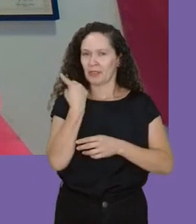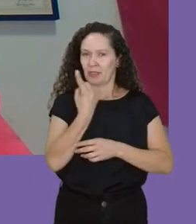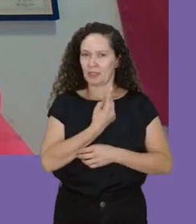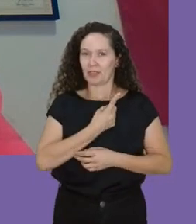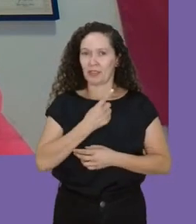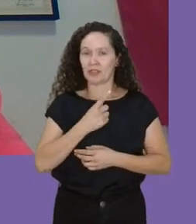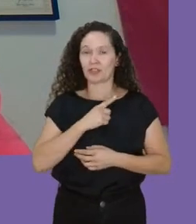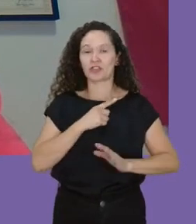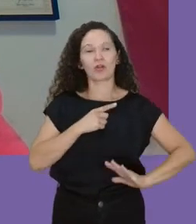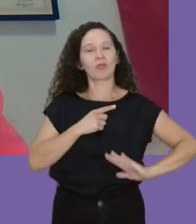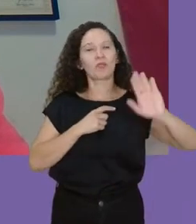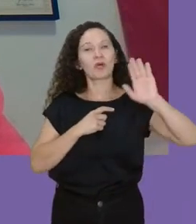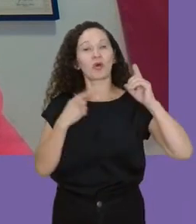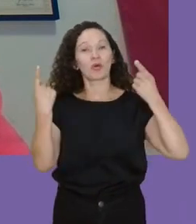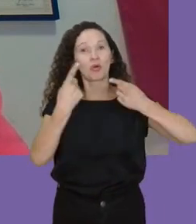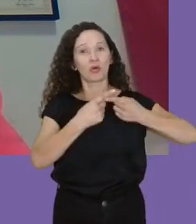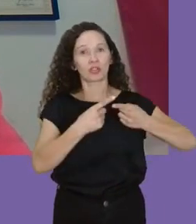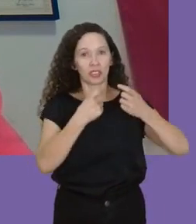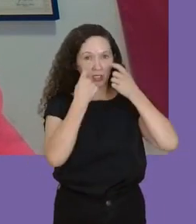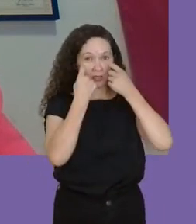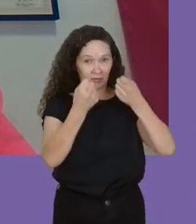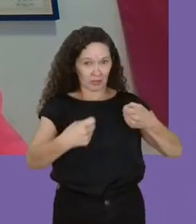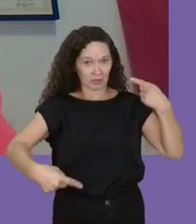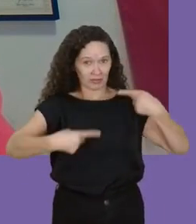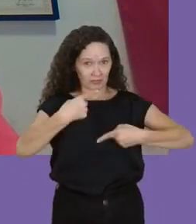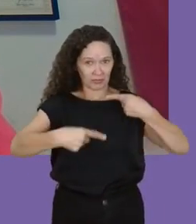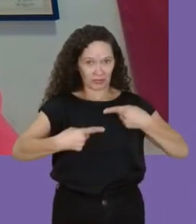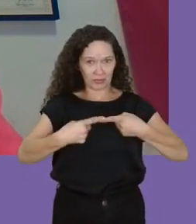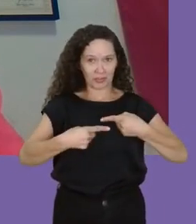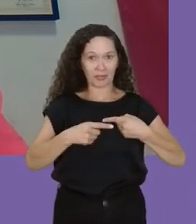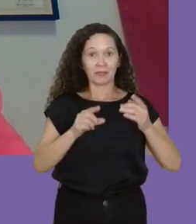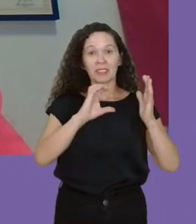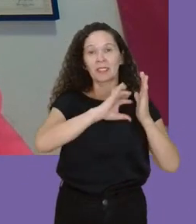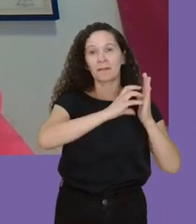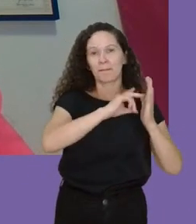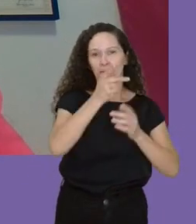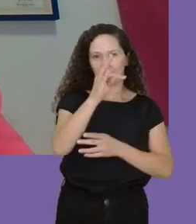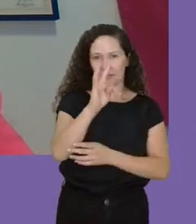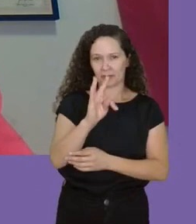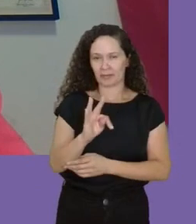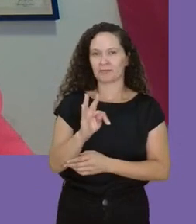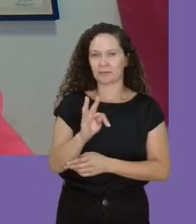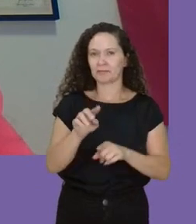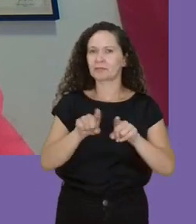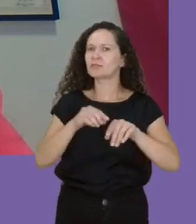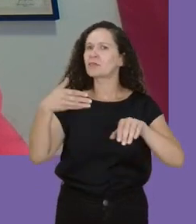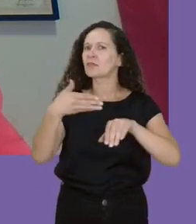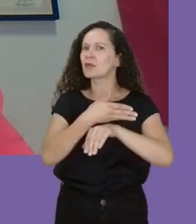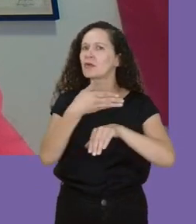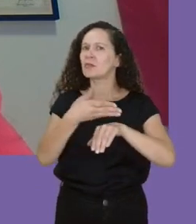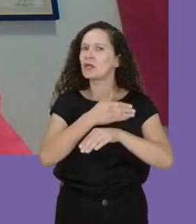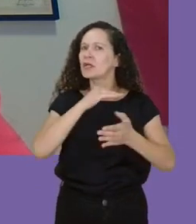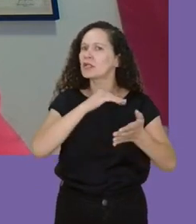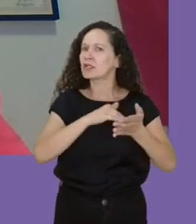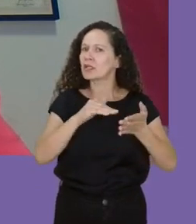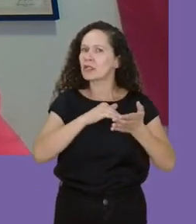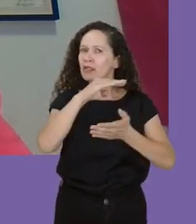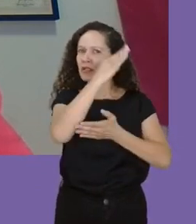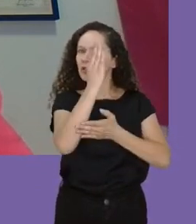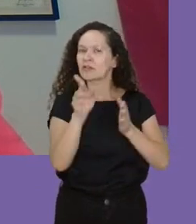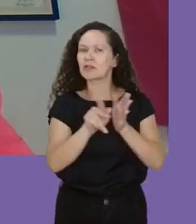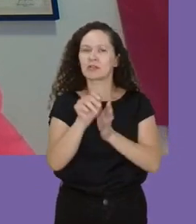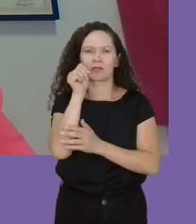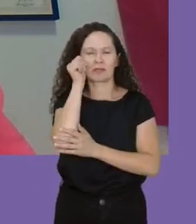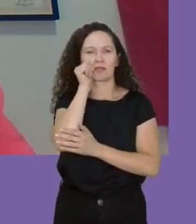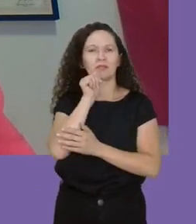lançou uma campanha de combate à violência política pelo PT, inclusive com a participação da Secretaria Nacional de